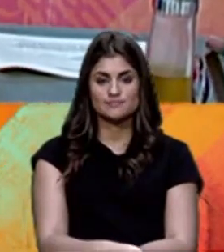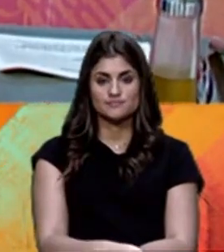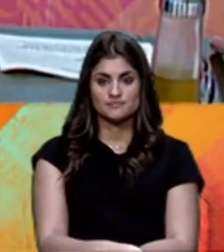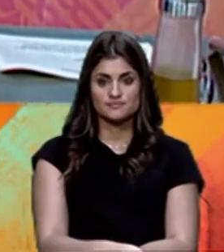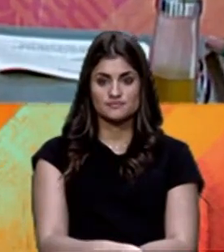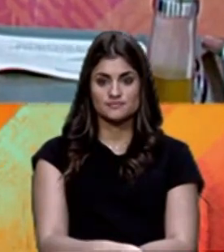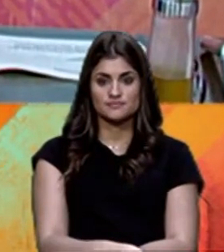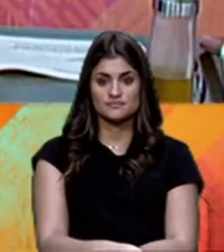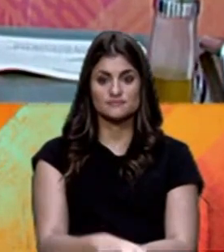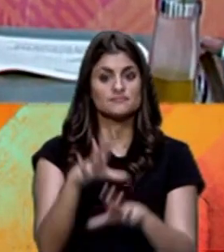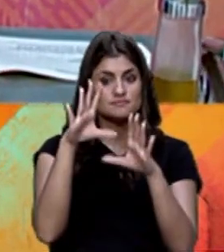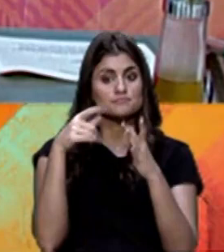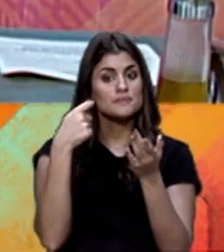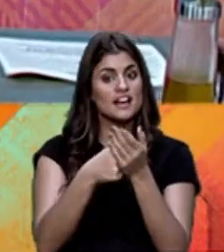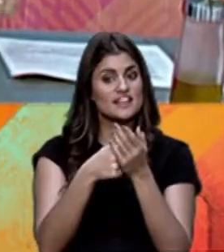Pagaste a internet?